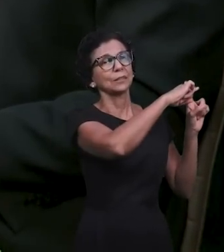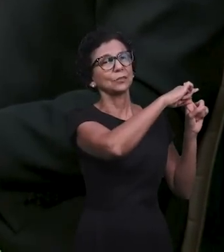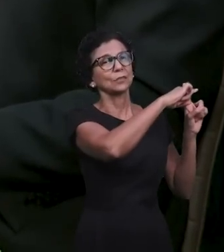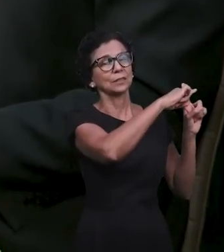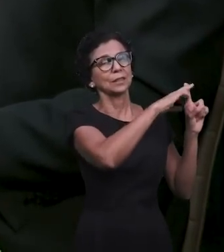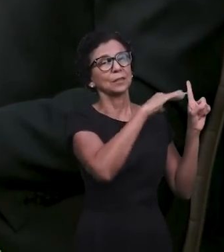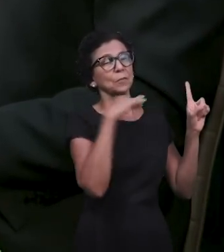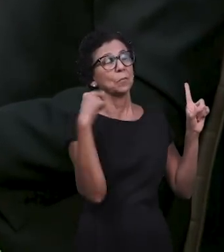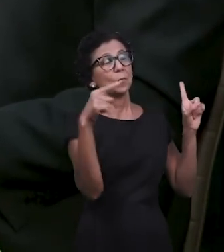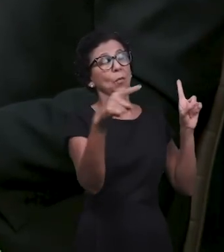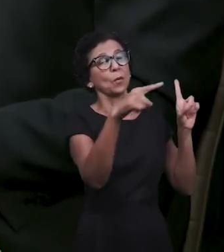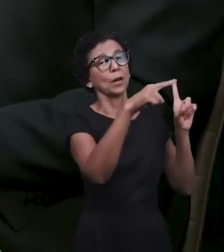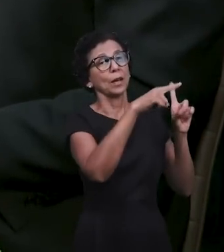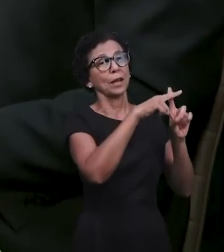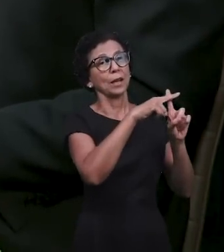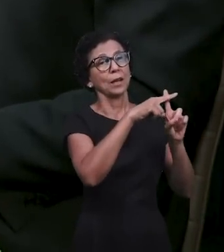é